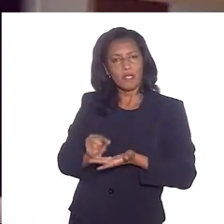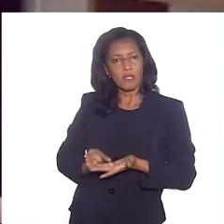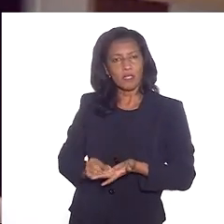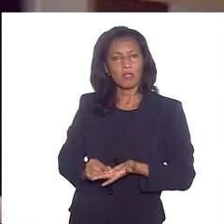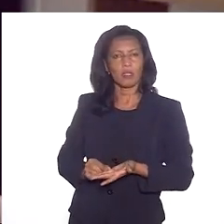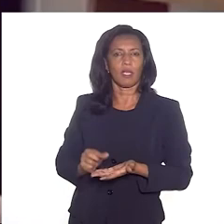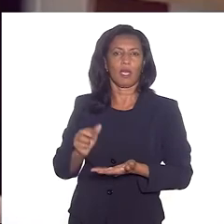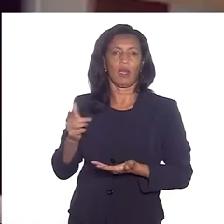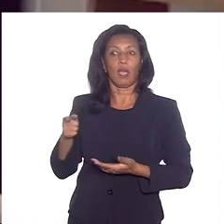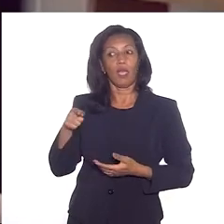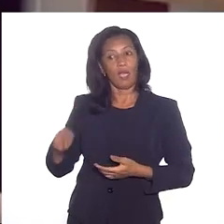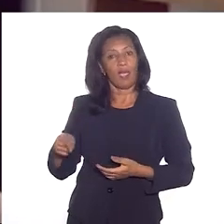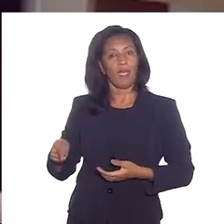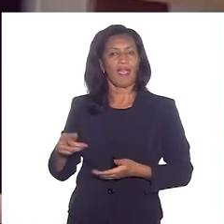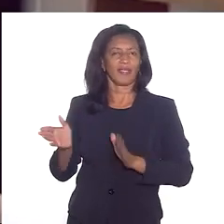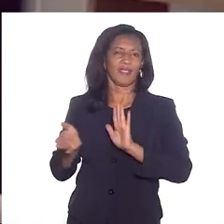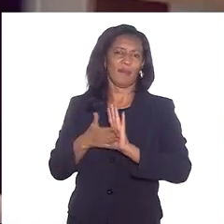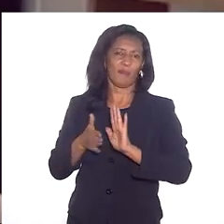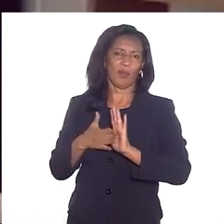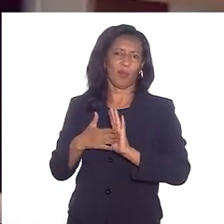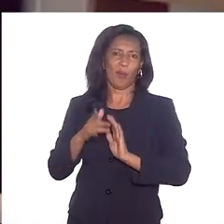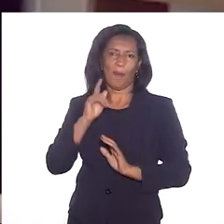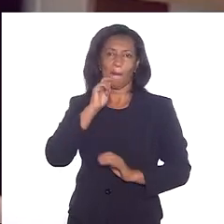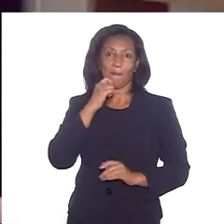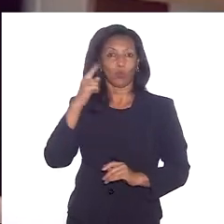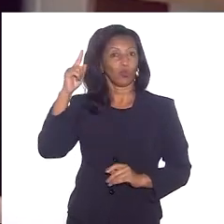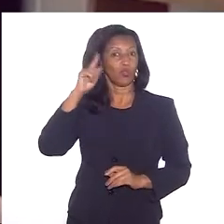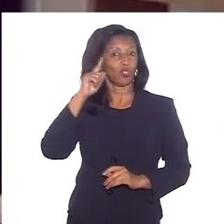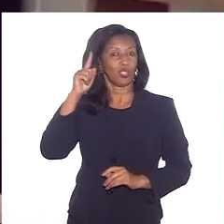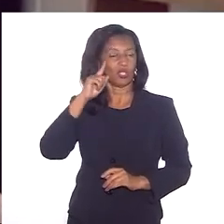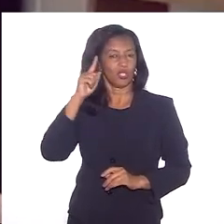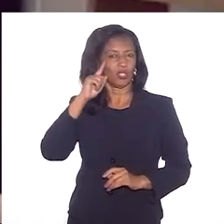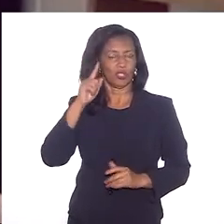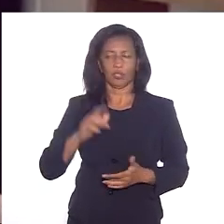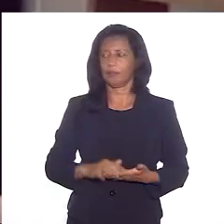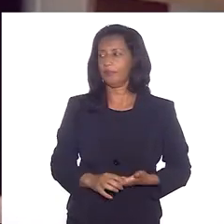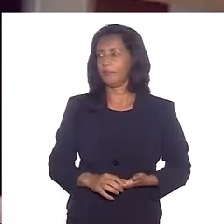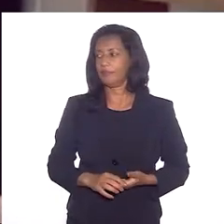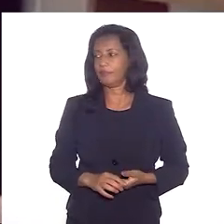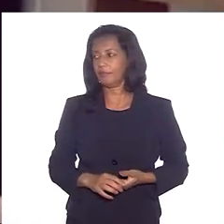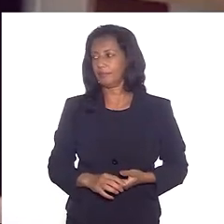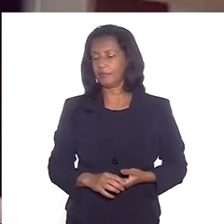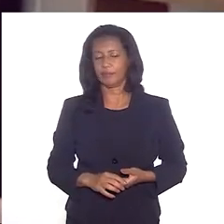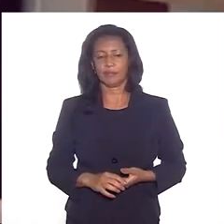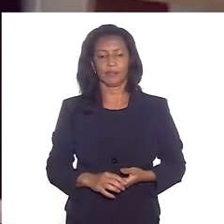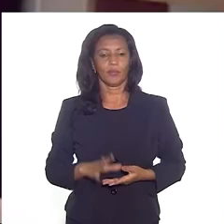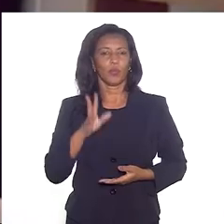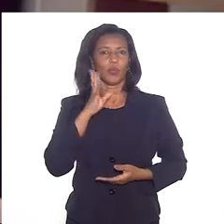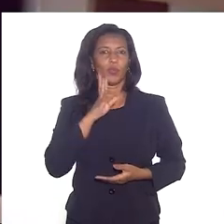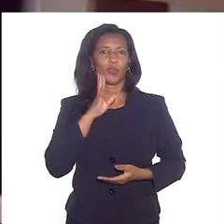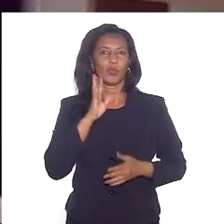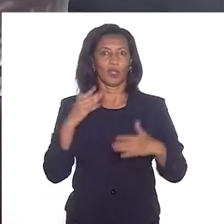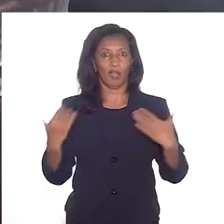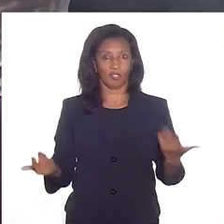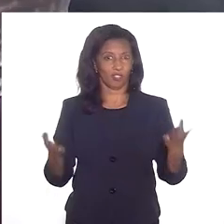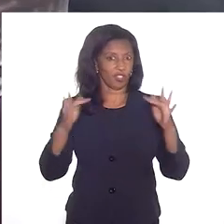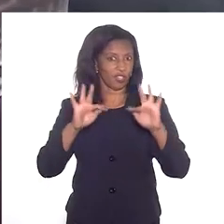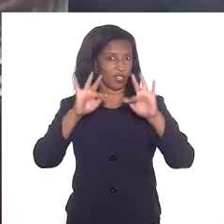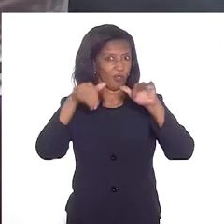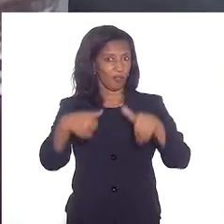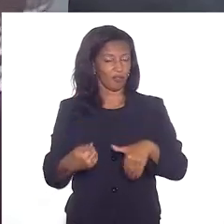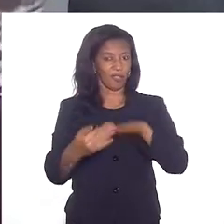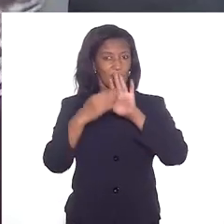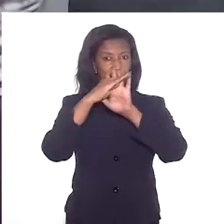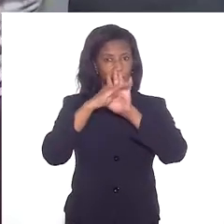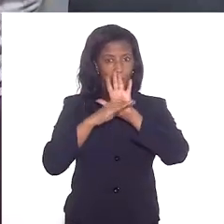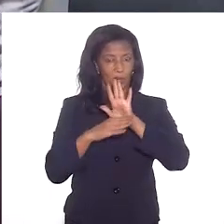fatia, que é mais fininha, enfim, essa que é a nossa proposta, que é o pão do dia a dia mesmo. Muito legal, gente. A gente está